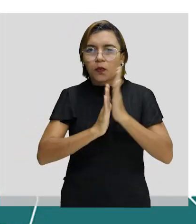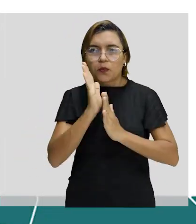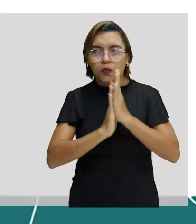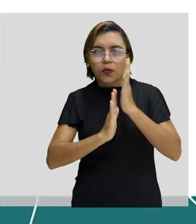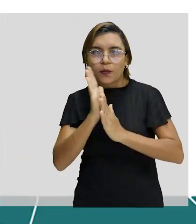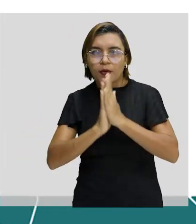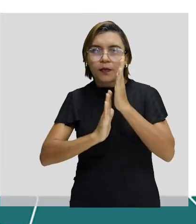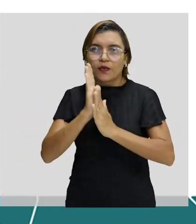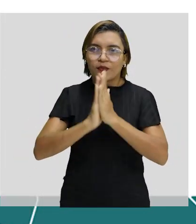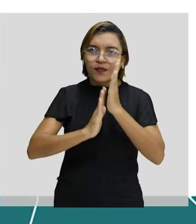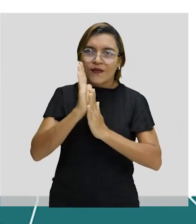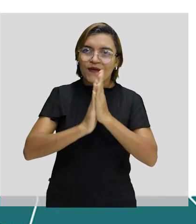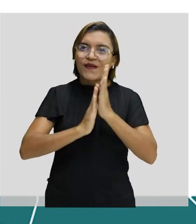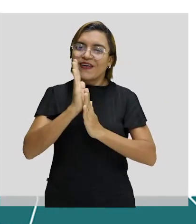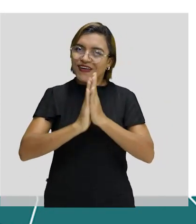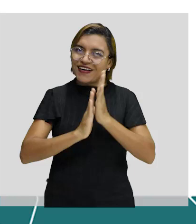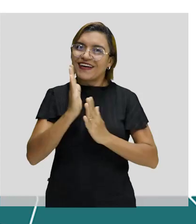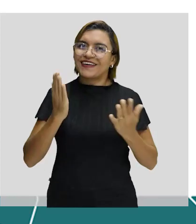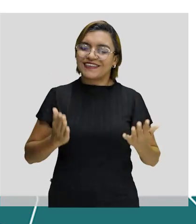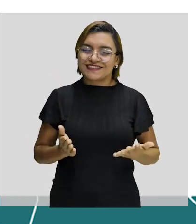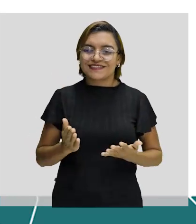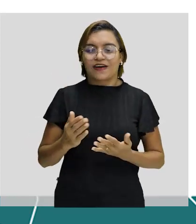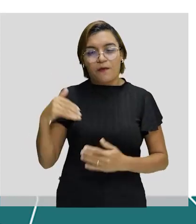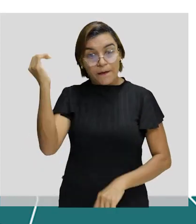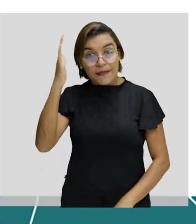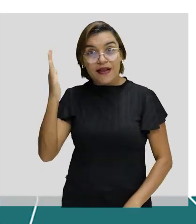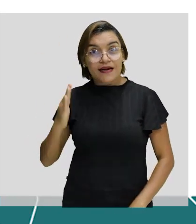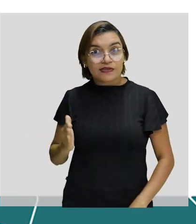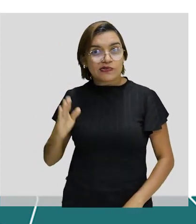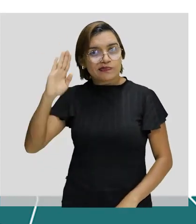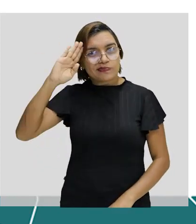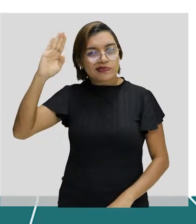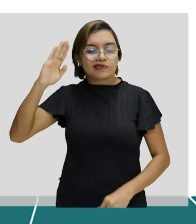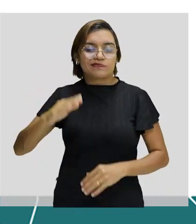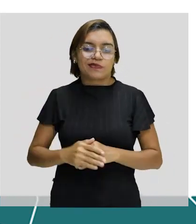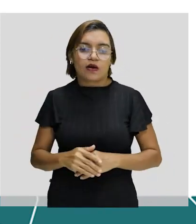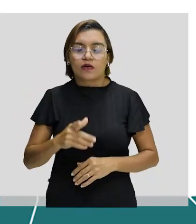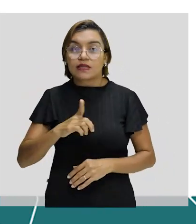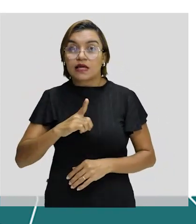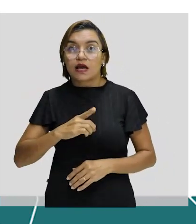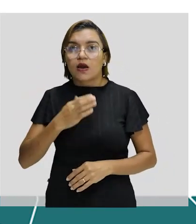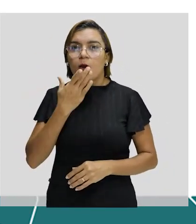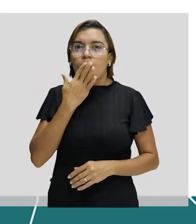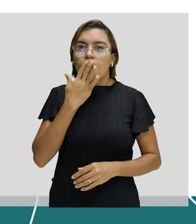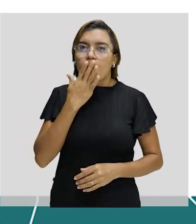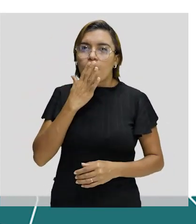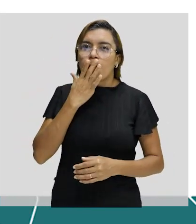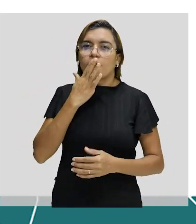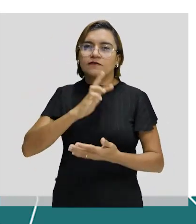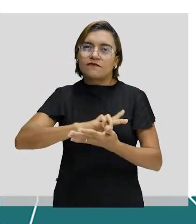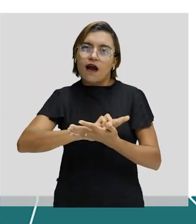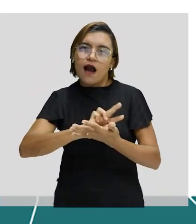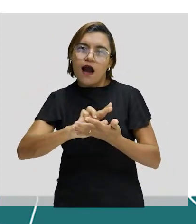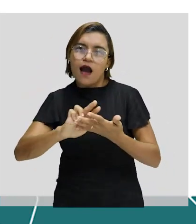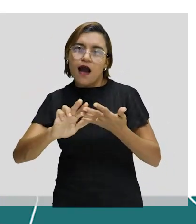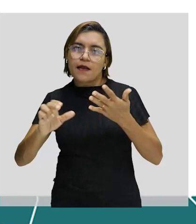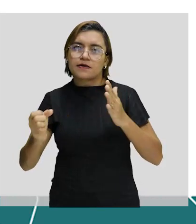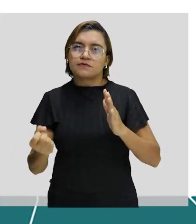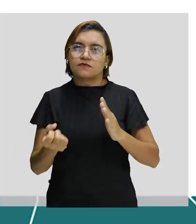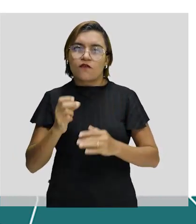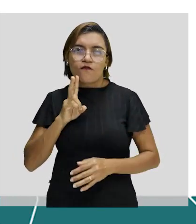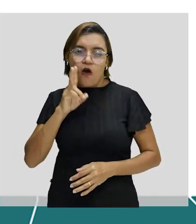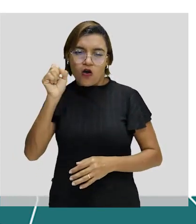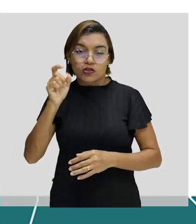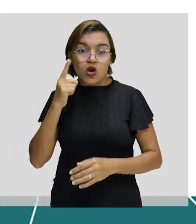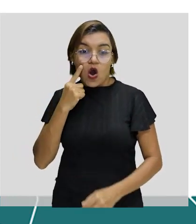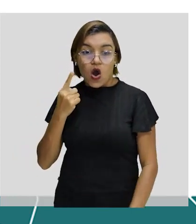Não podia falar de danças no Brasil sem falar do Bumba Meu Boi. Cores vibrantes, cenas teatrais e a presença da figura do